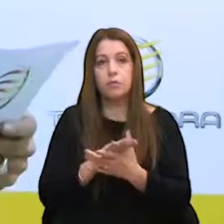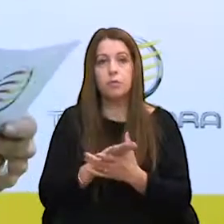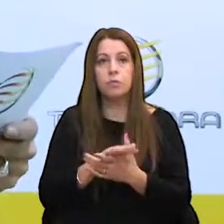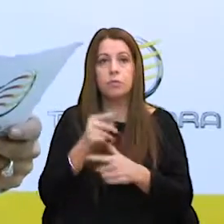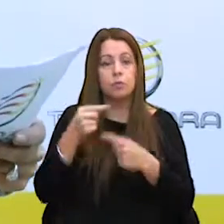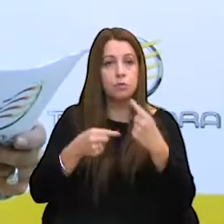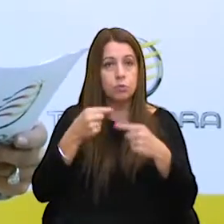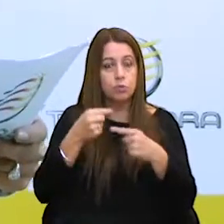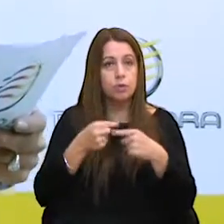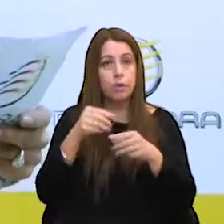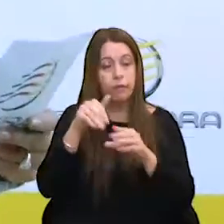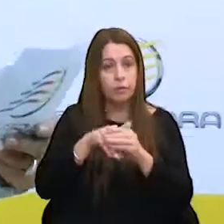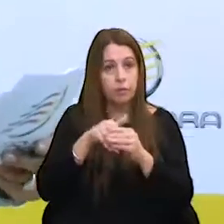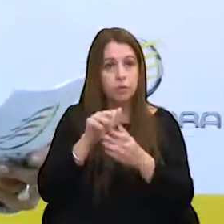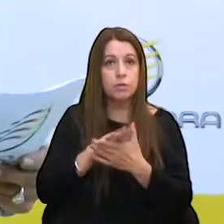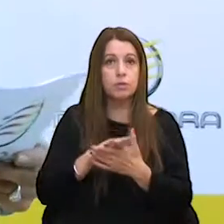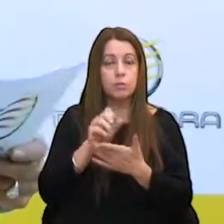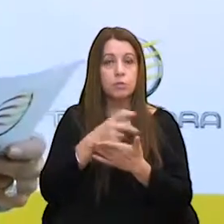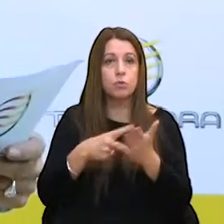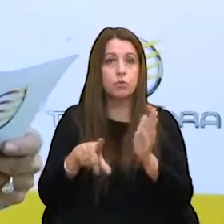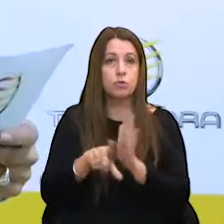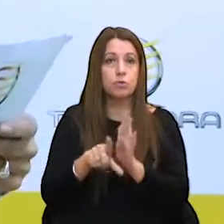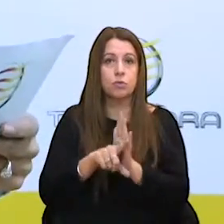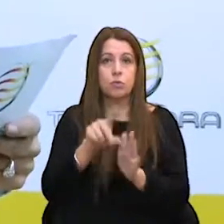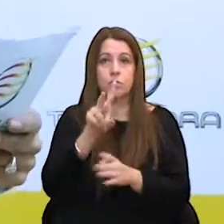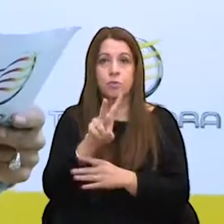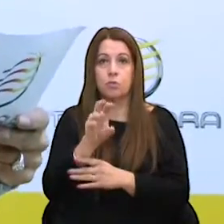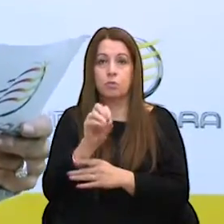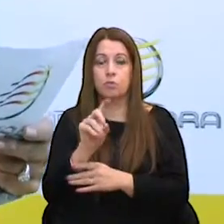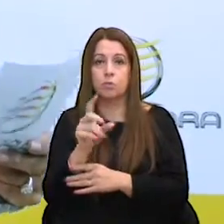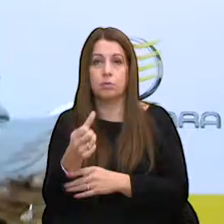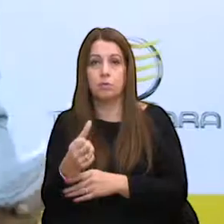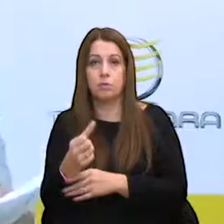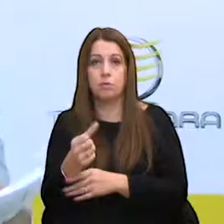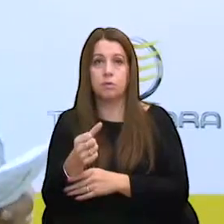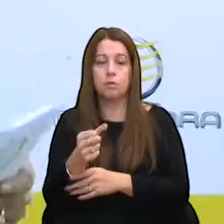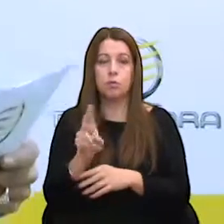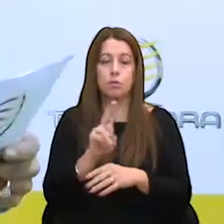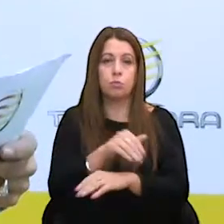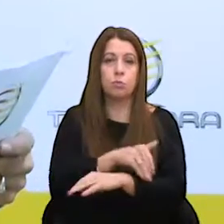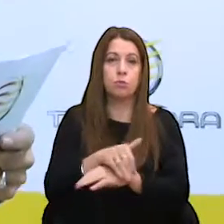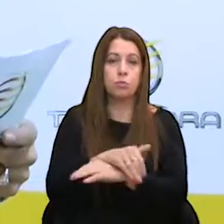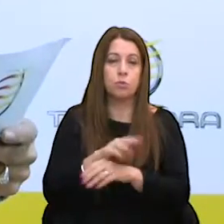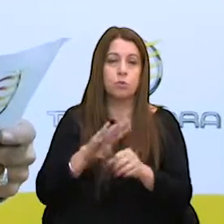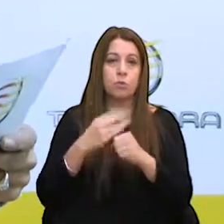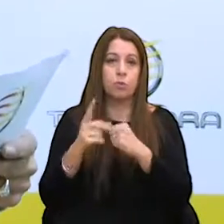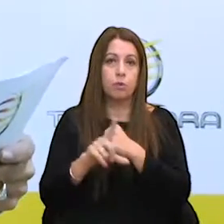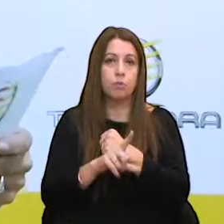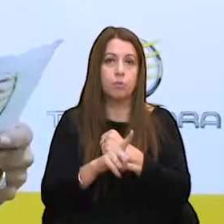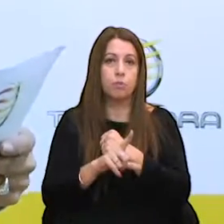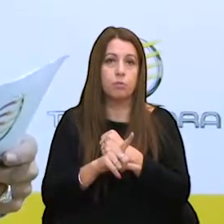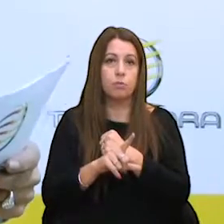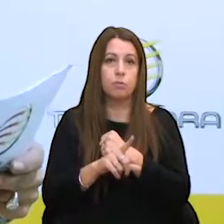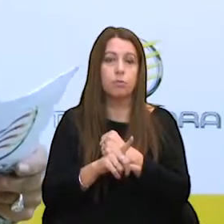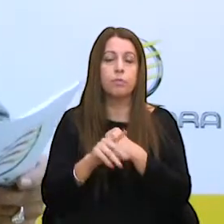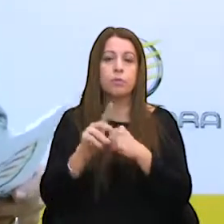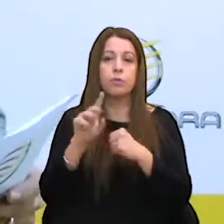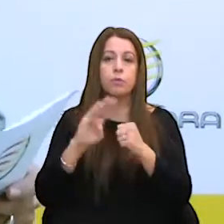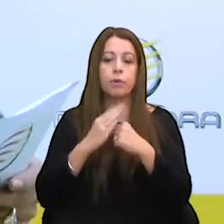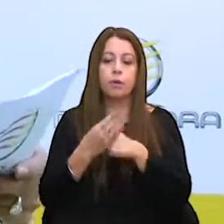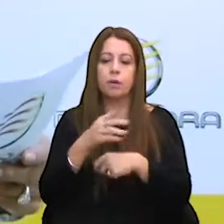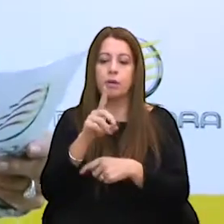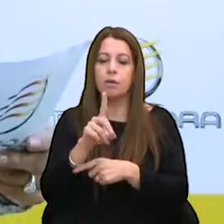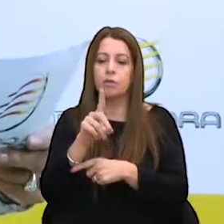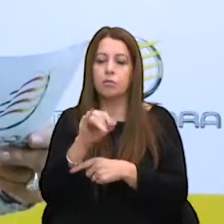discussão e votação, o projeto de lei de 2016, que denomina uma rua lá no loteamento residencial Piemonte,